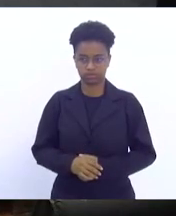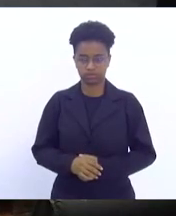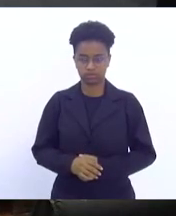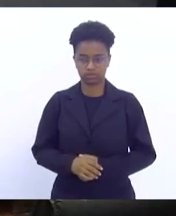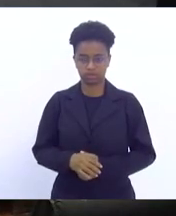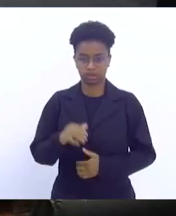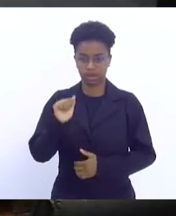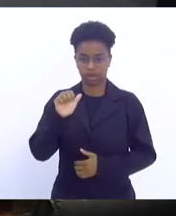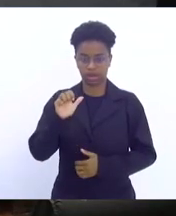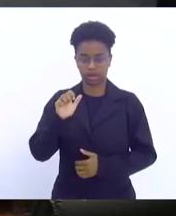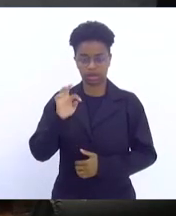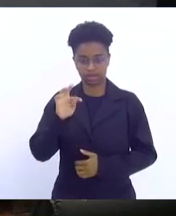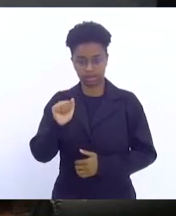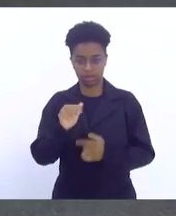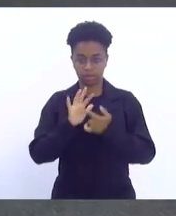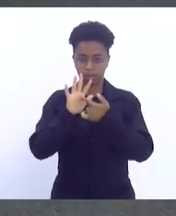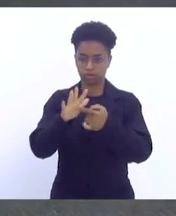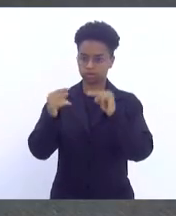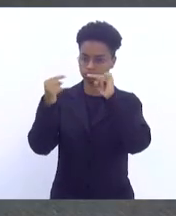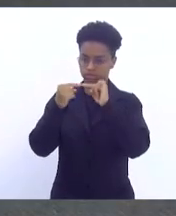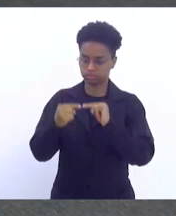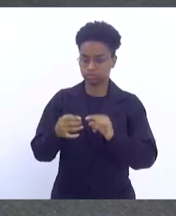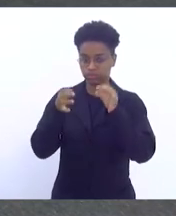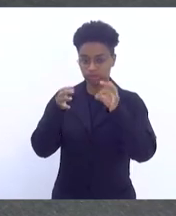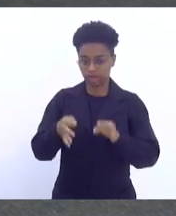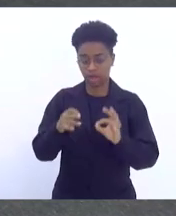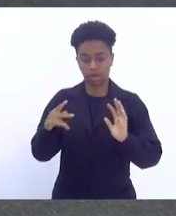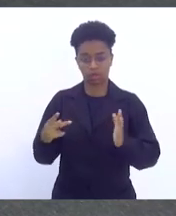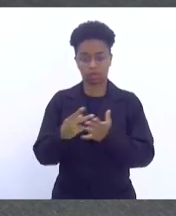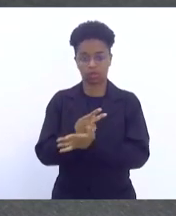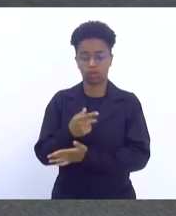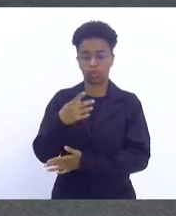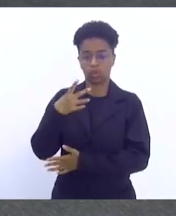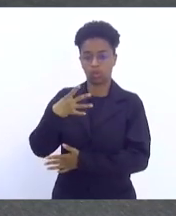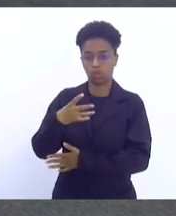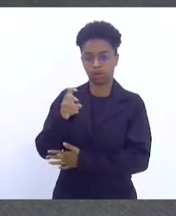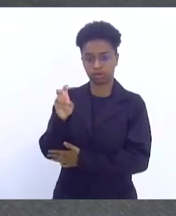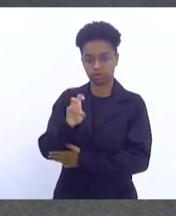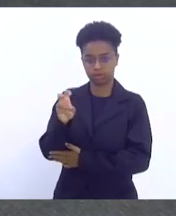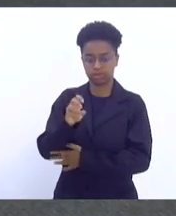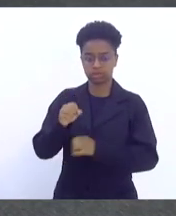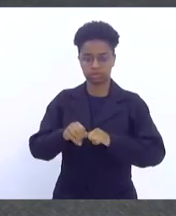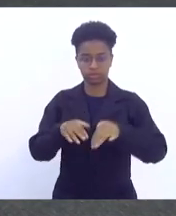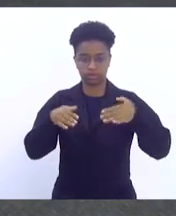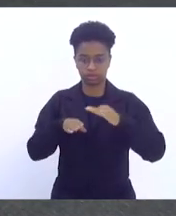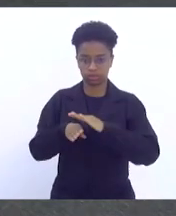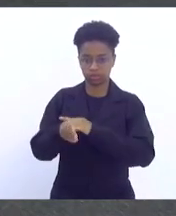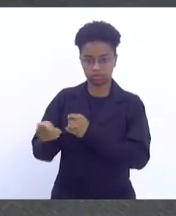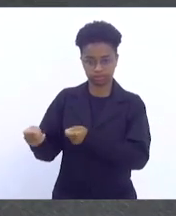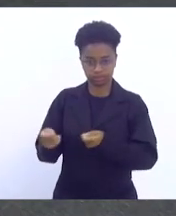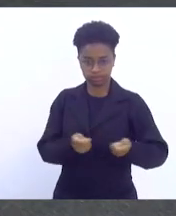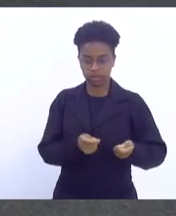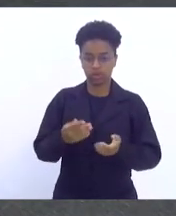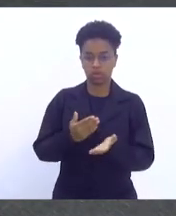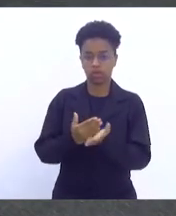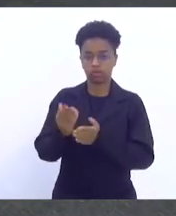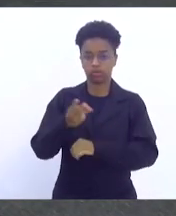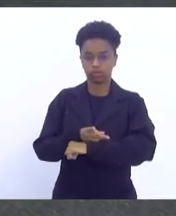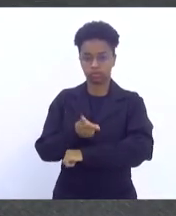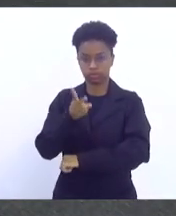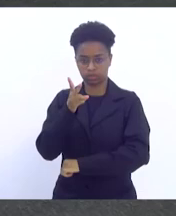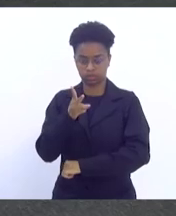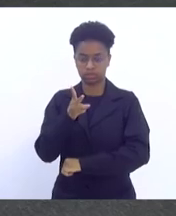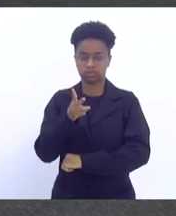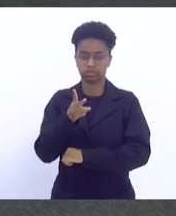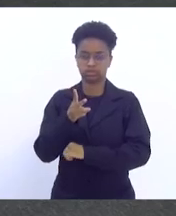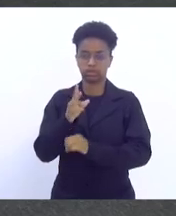A ata reflete com exatidão o ocorrido na 45ª sessão ordinária, que iniciada às 14 horas